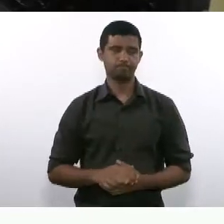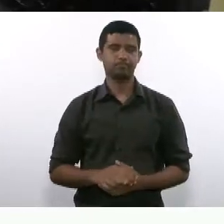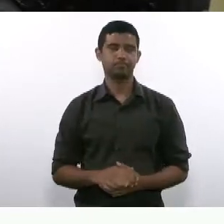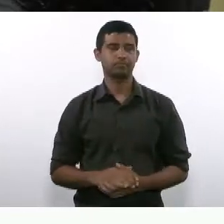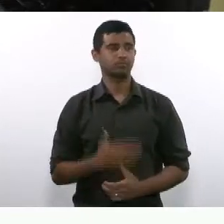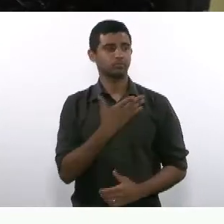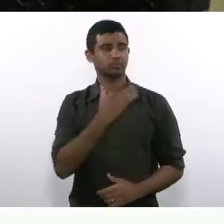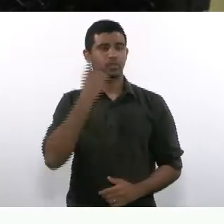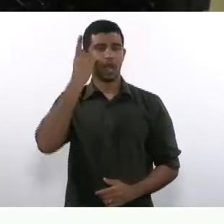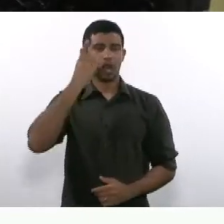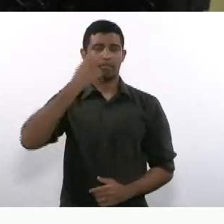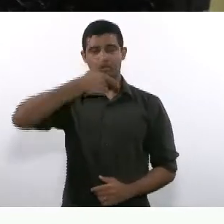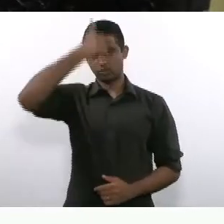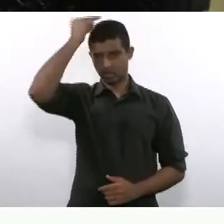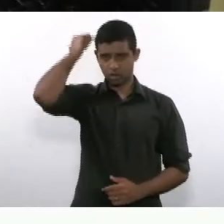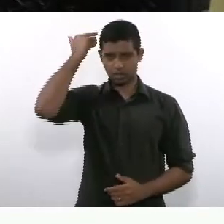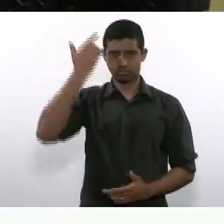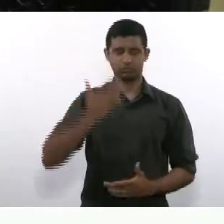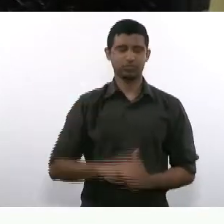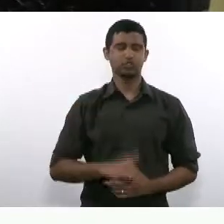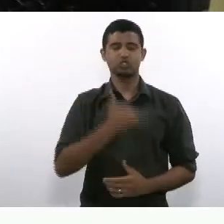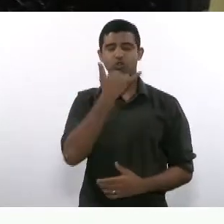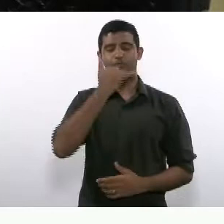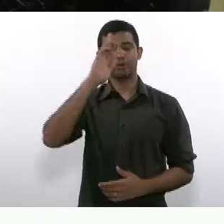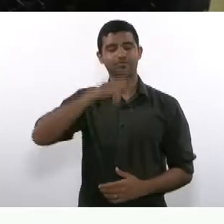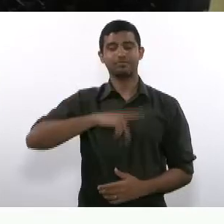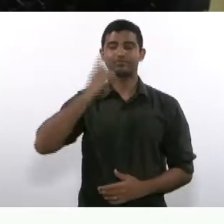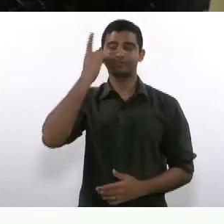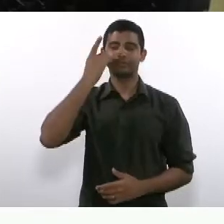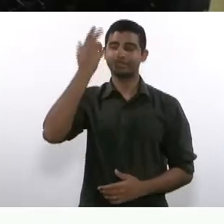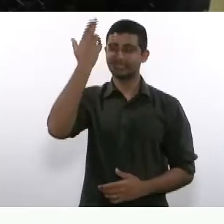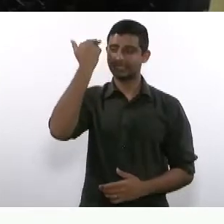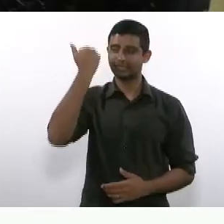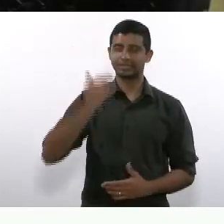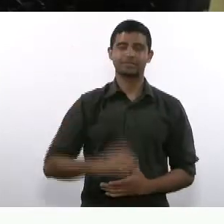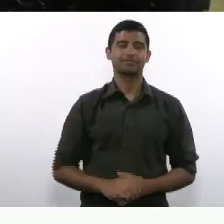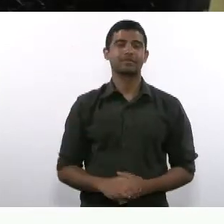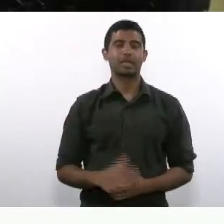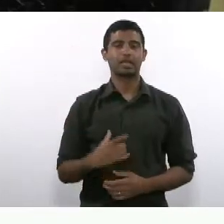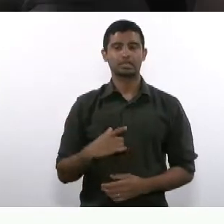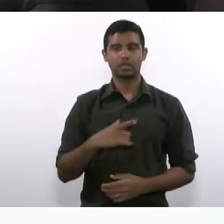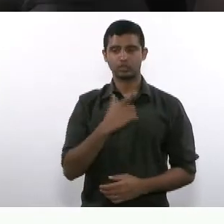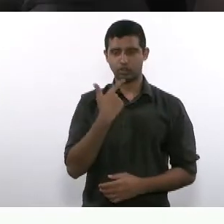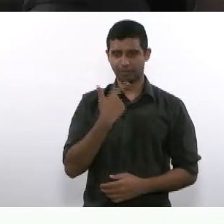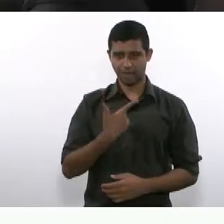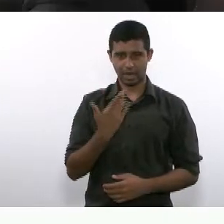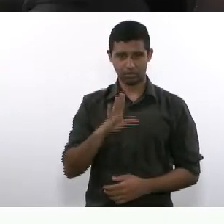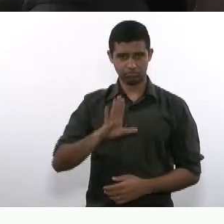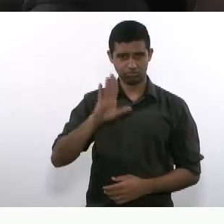Deputado Eliomar, alguma observação relacionada ao esporte, não?